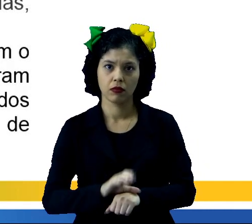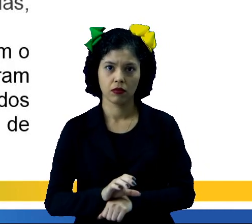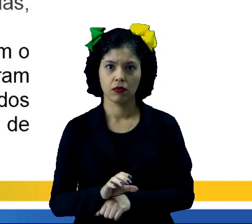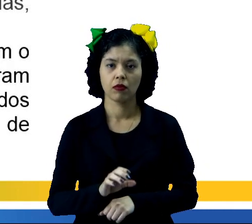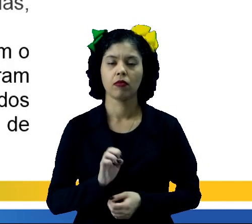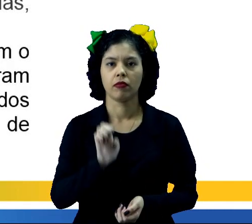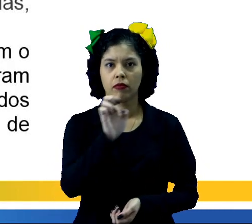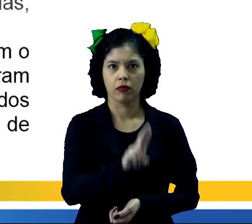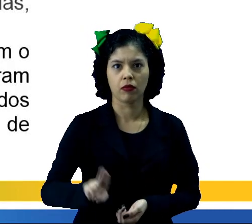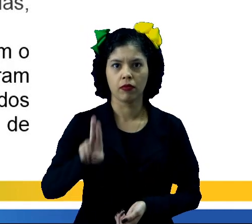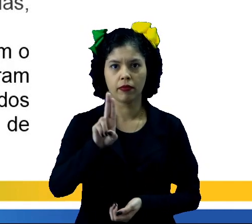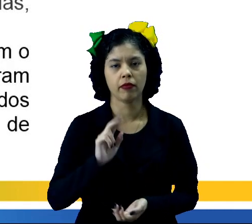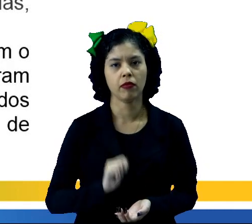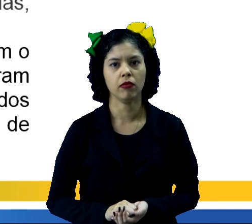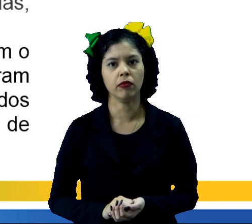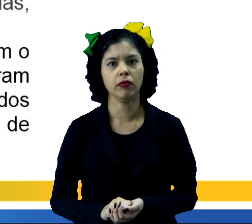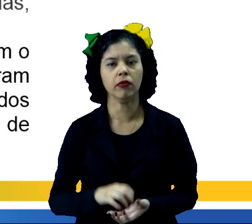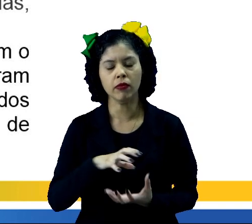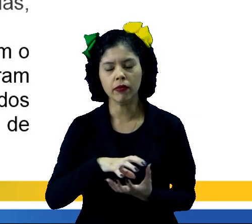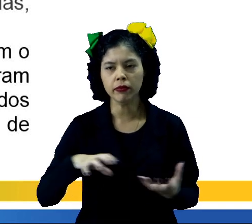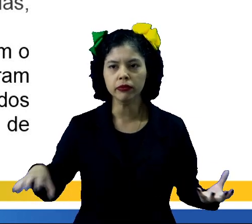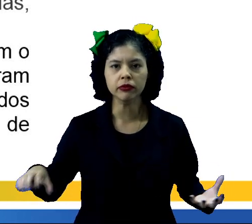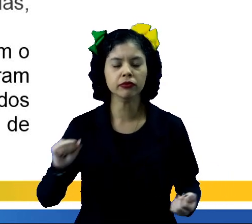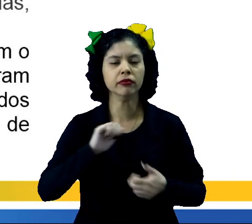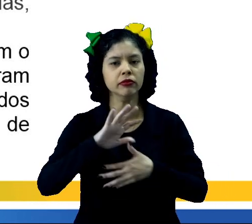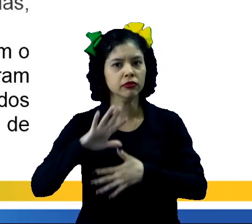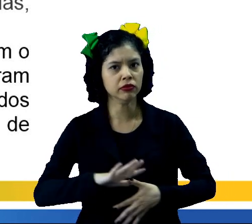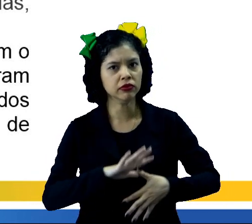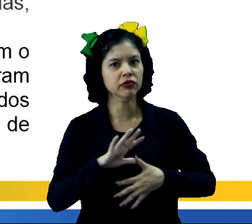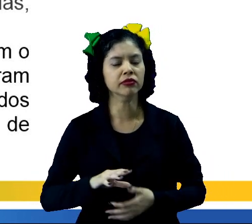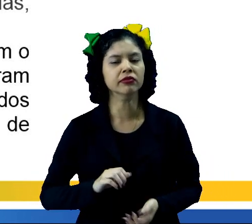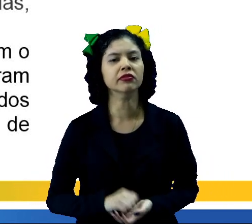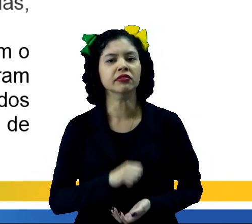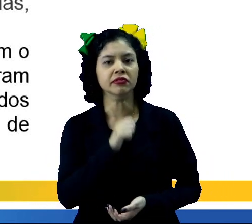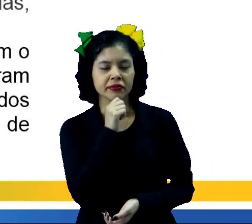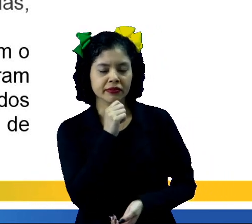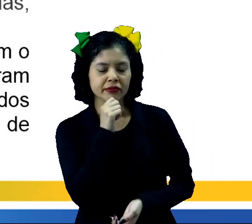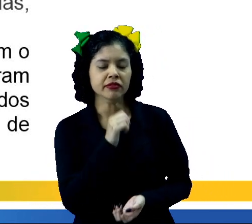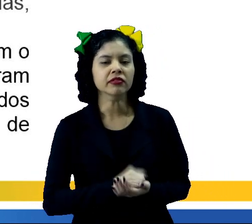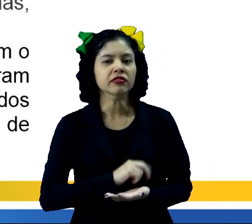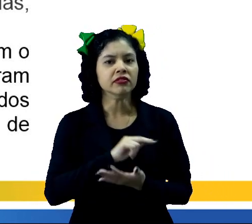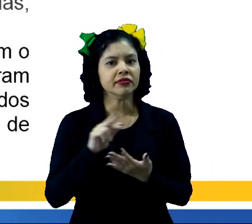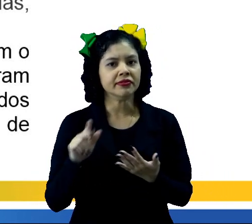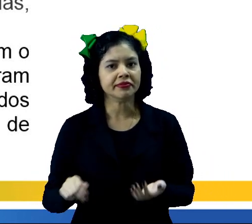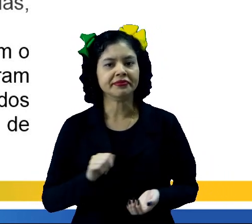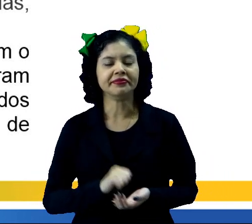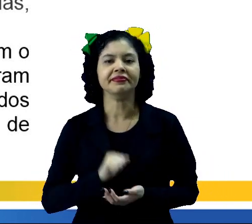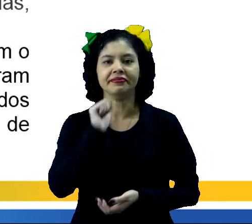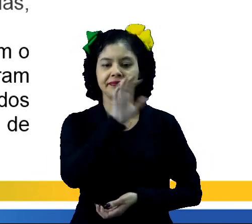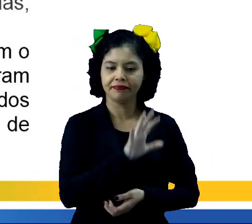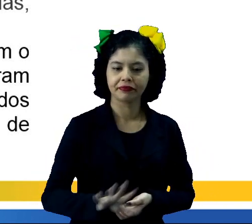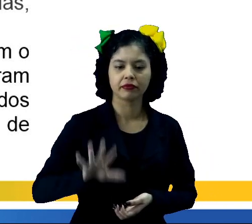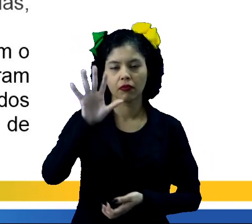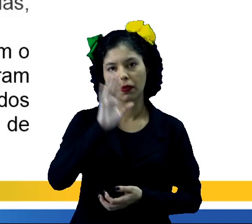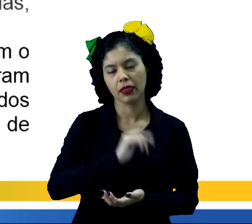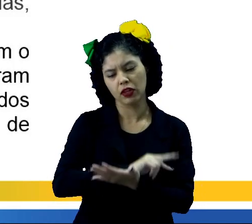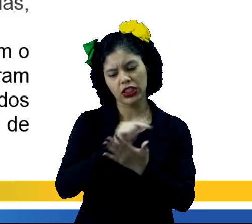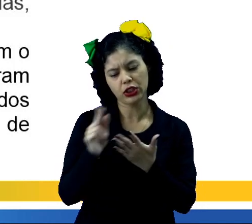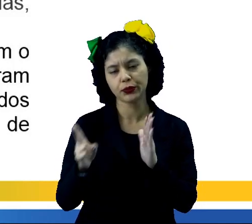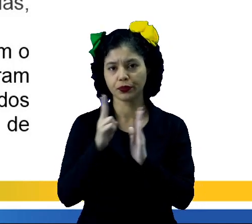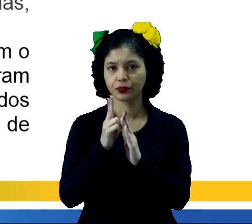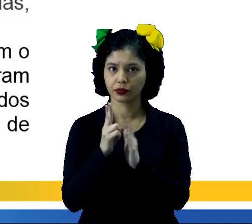outras que floresceram no continente americano. Sim, porque haja visto, né, aqui existiam diversas nações indígenas, né,